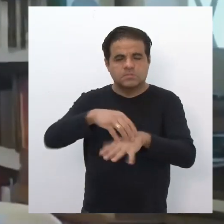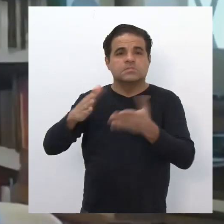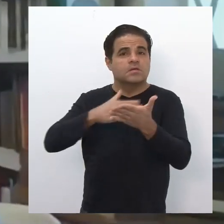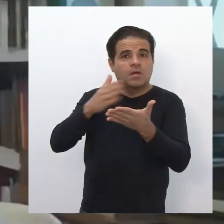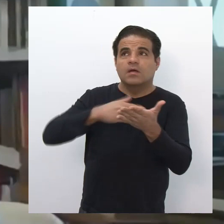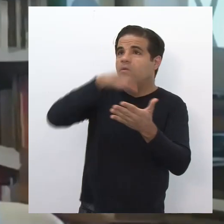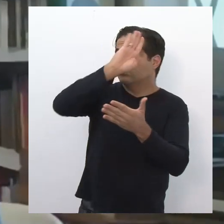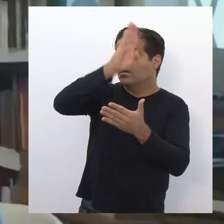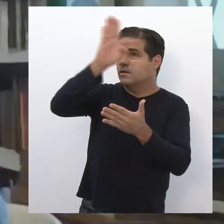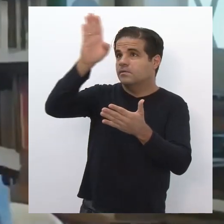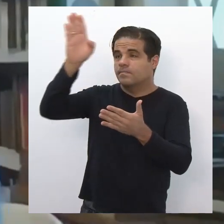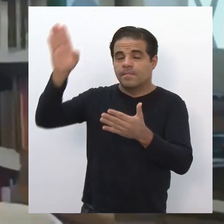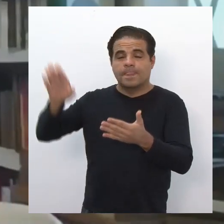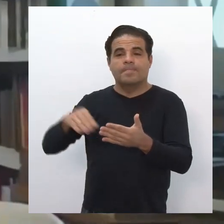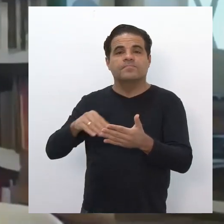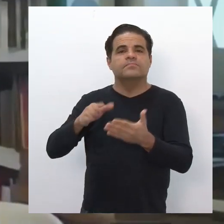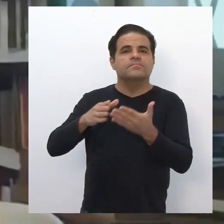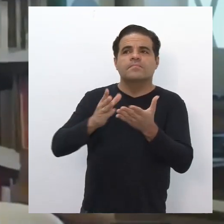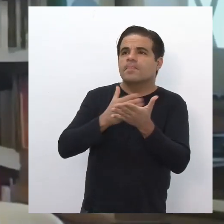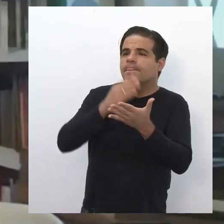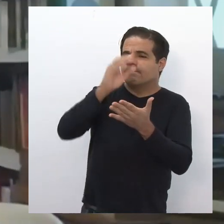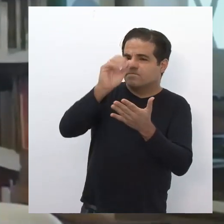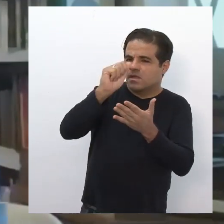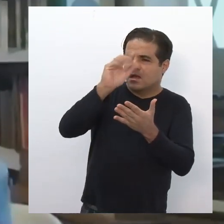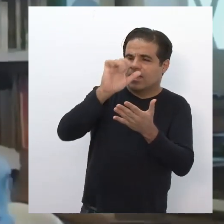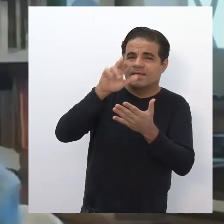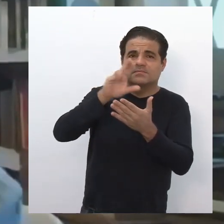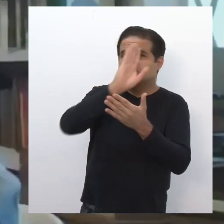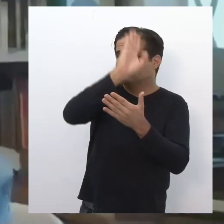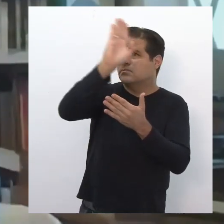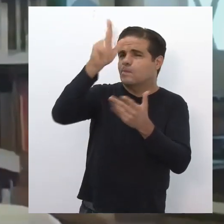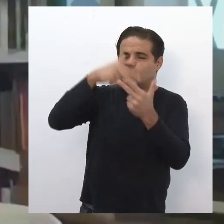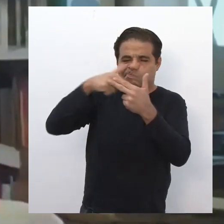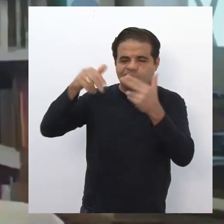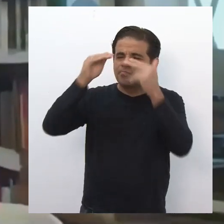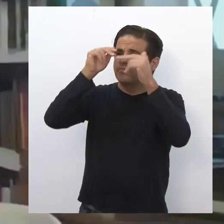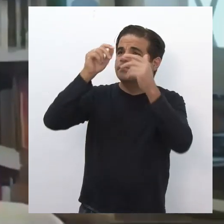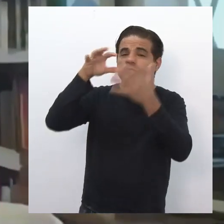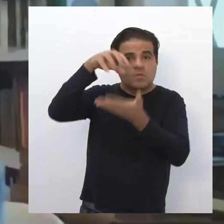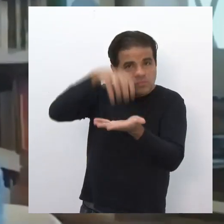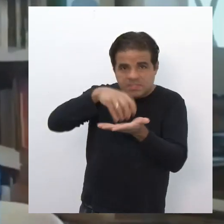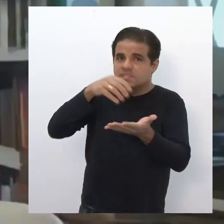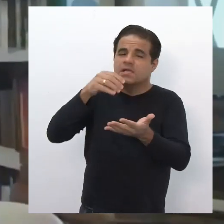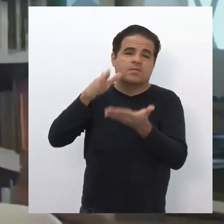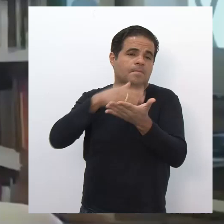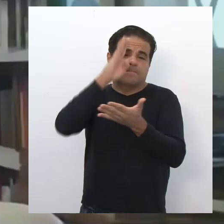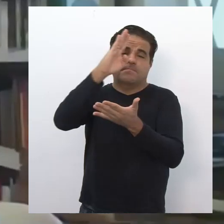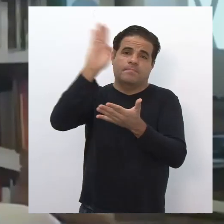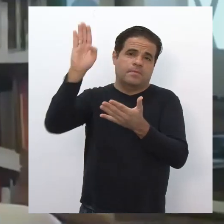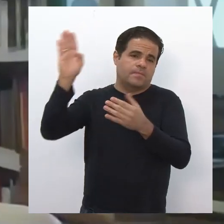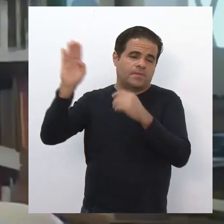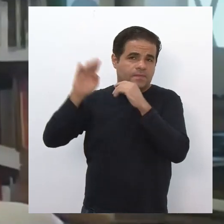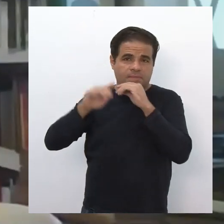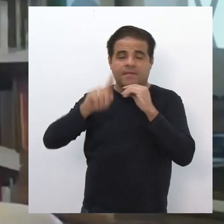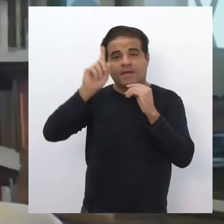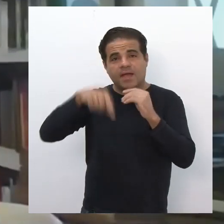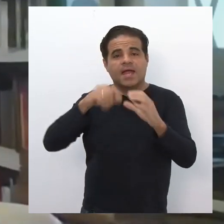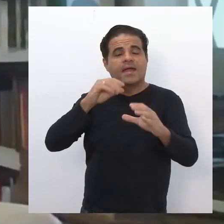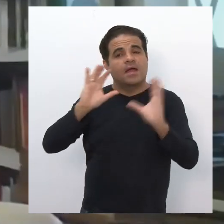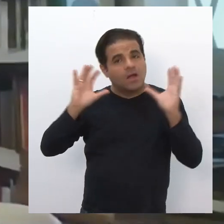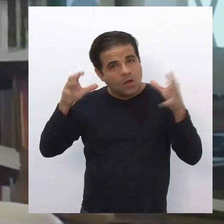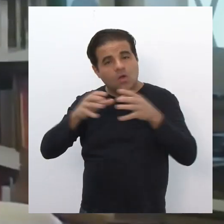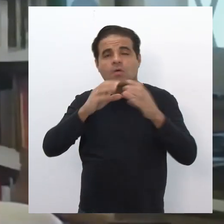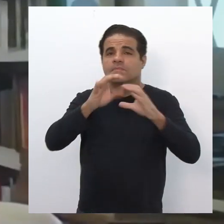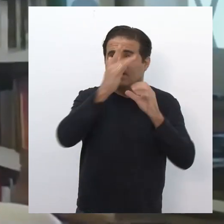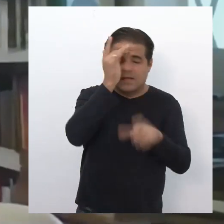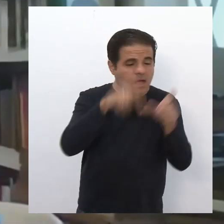biblioteca, né? O acervo é muito importante, mas o acervo não é o centro da biblioteca. O centro da biblioteca é a comunidade e